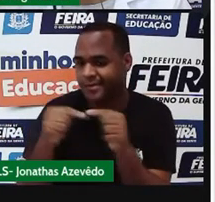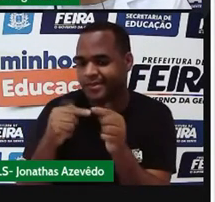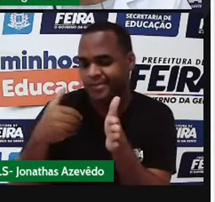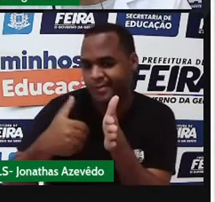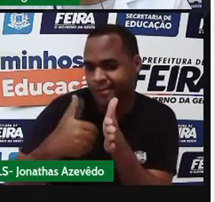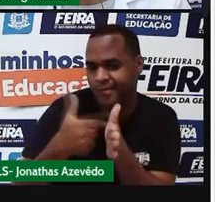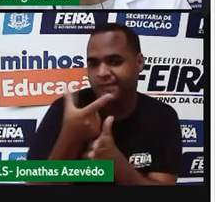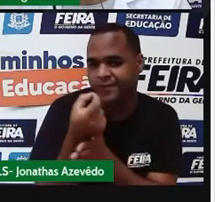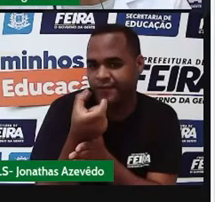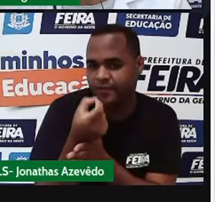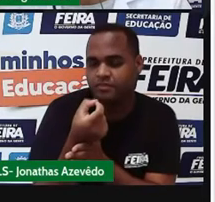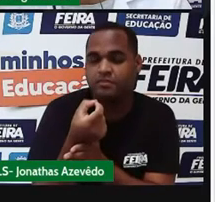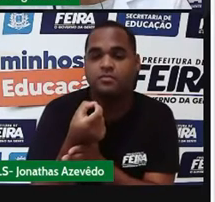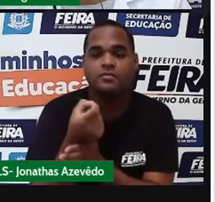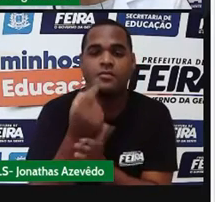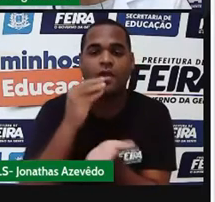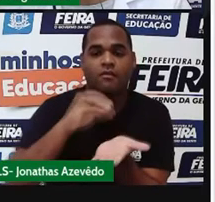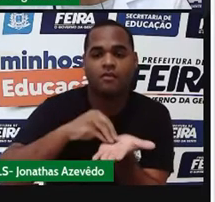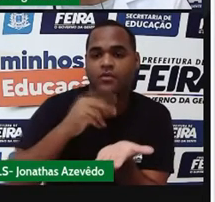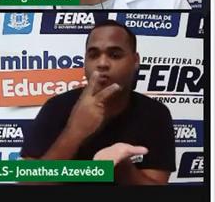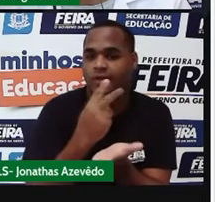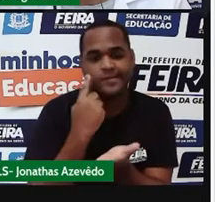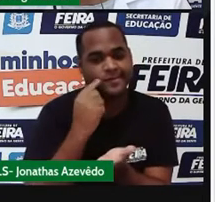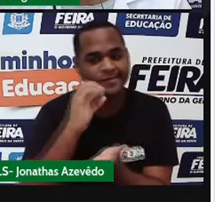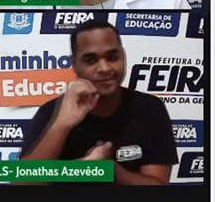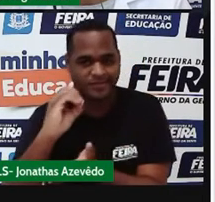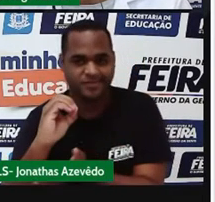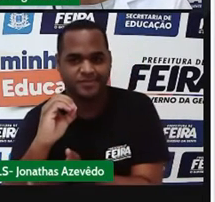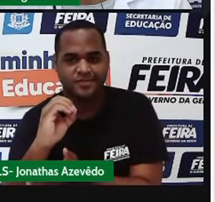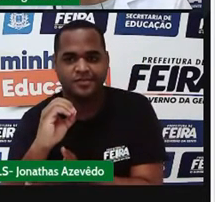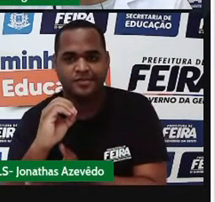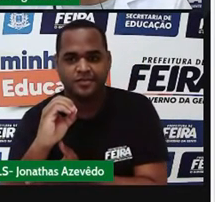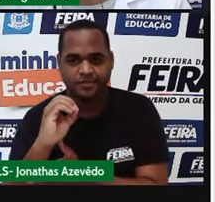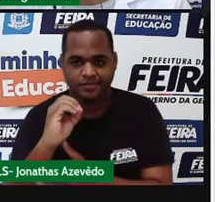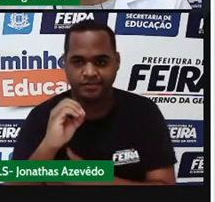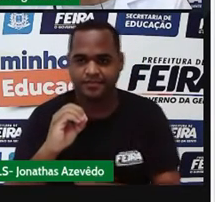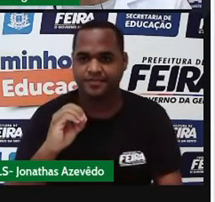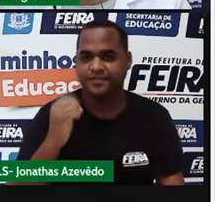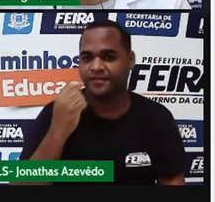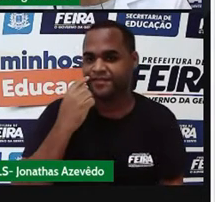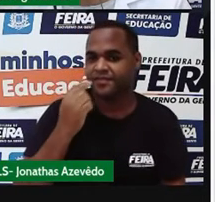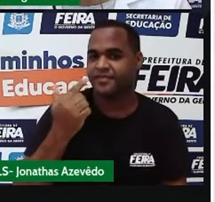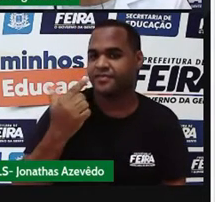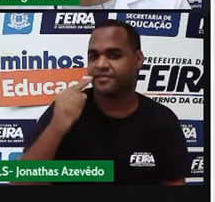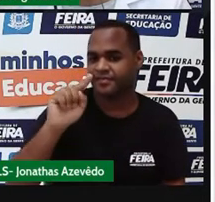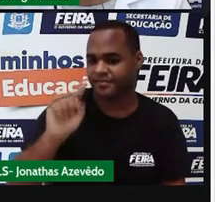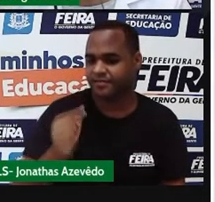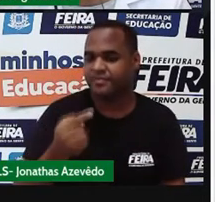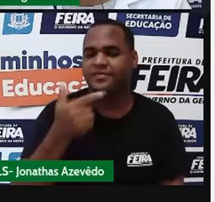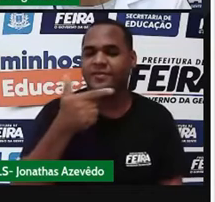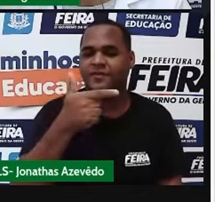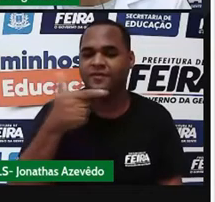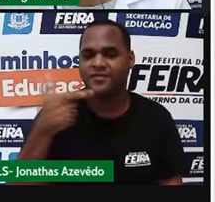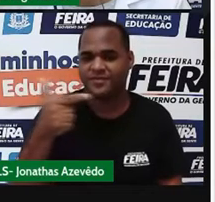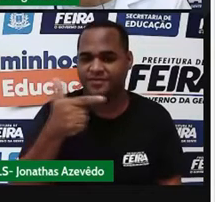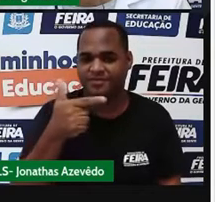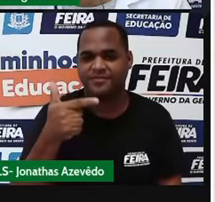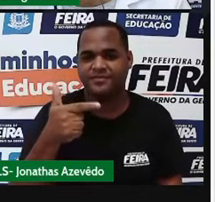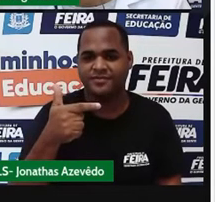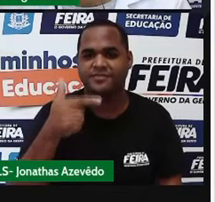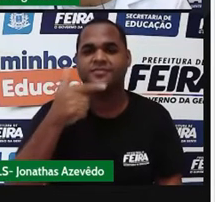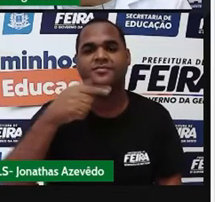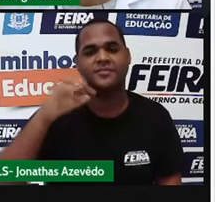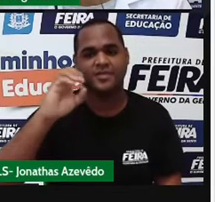vai sobrar dois você vai acrescentar o zero E aí você já começou a perceber o que é que vai acontecer aqui